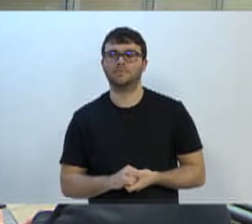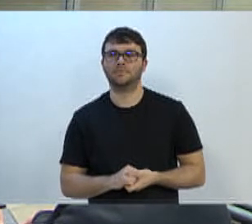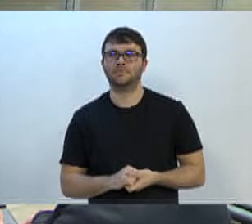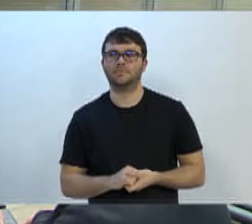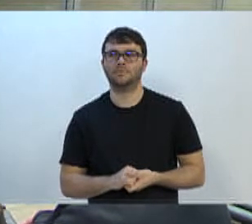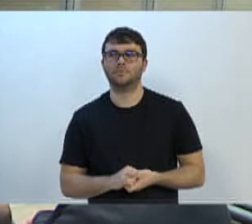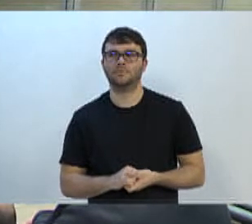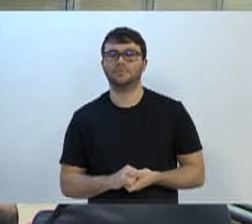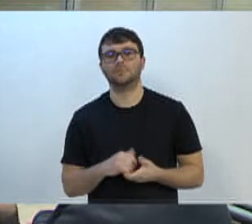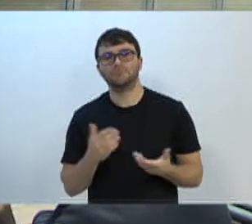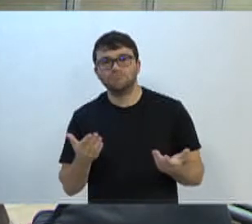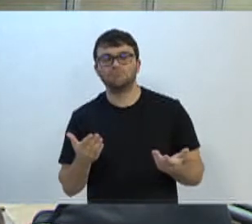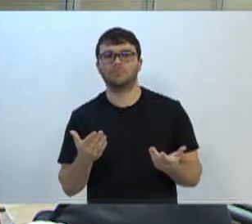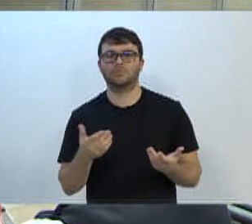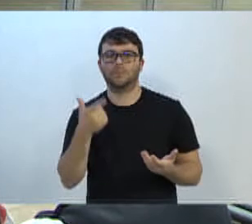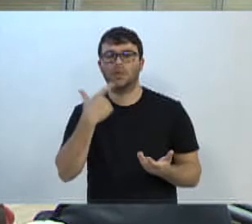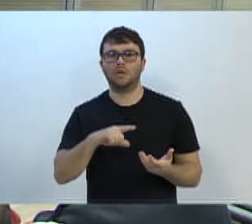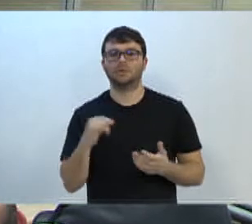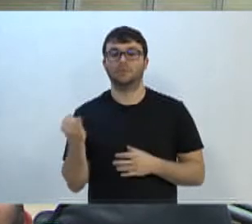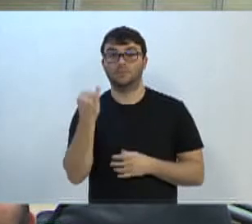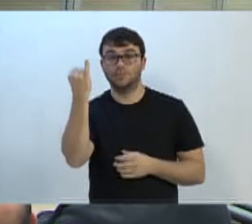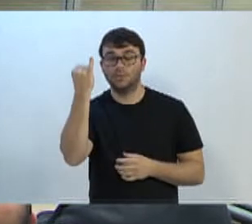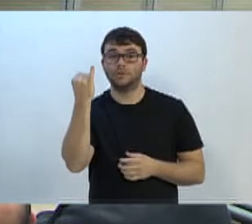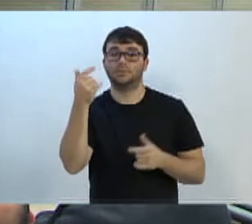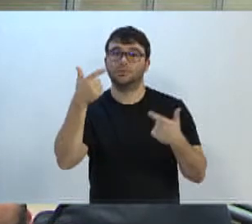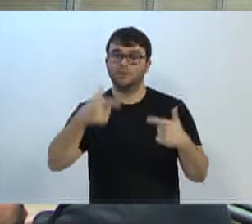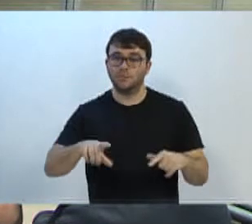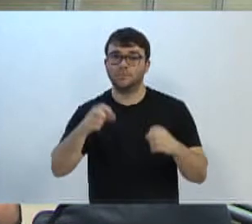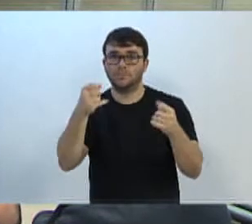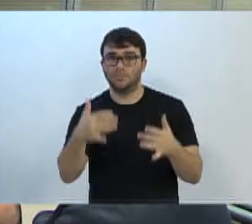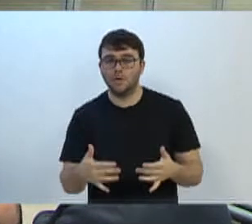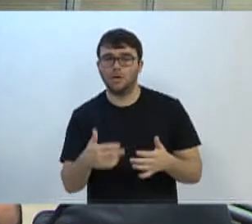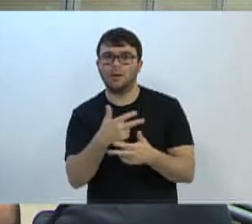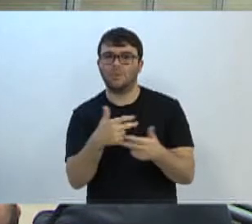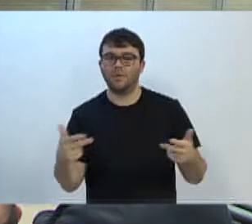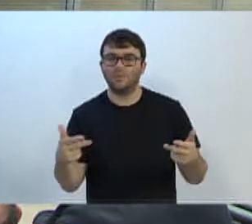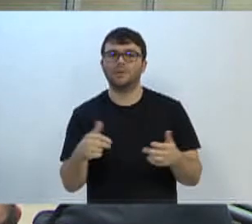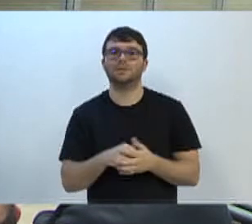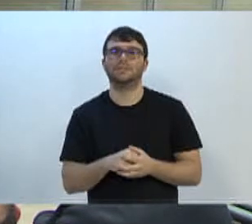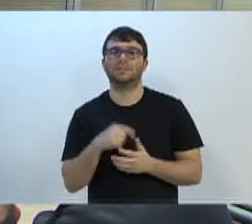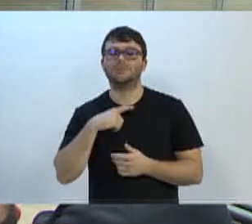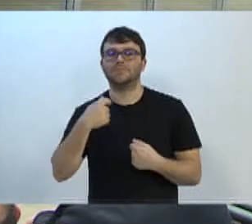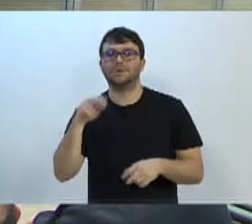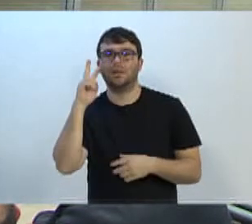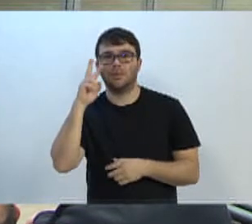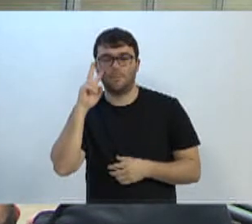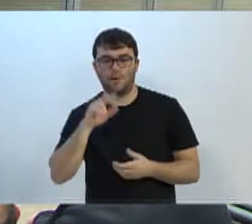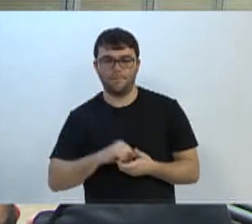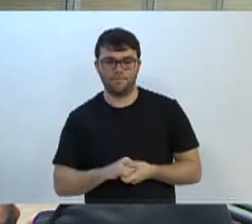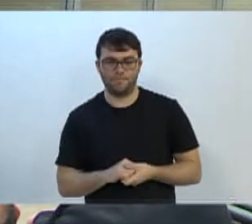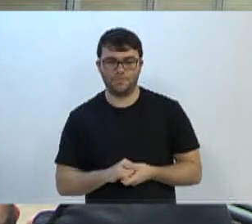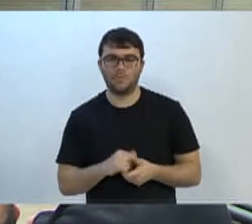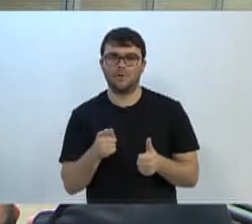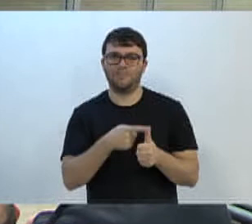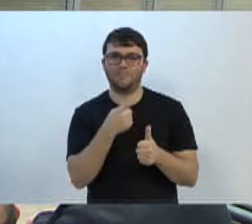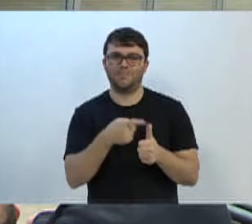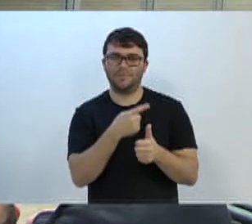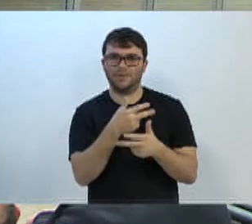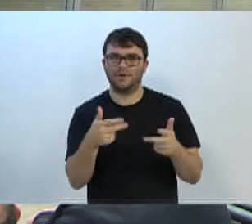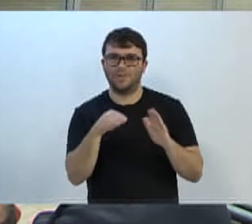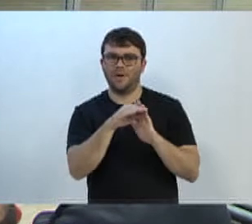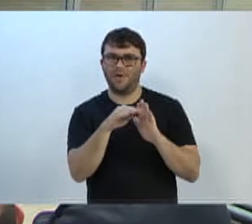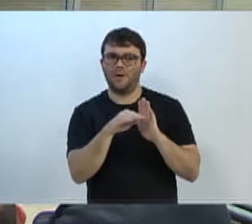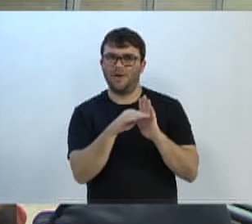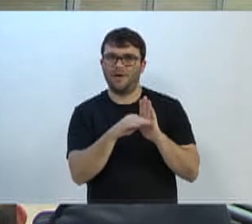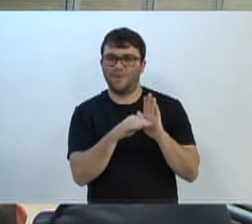acho que acho que é fundamental repor algumas questões e fazer algumas lembranças Primeiro vou começar nessa